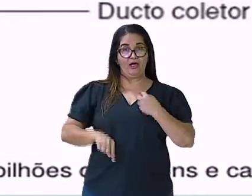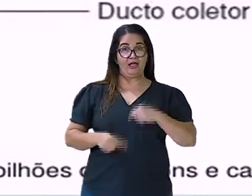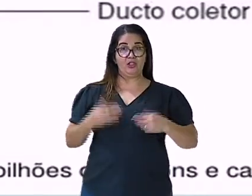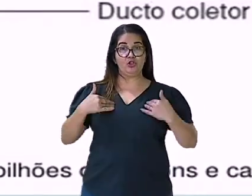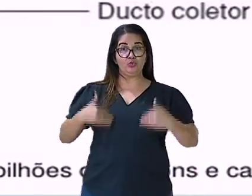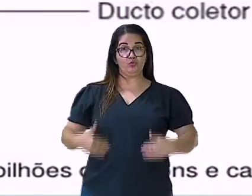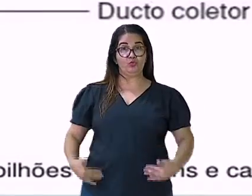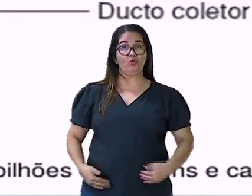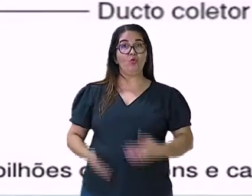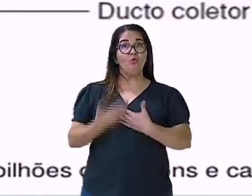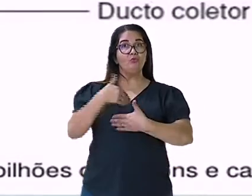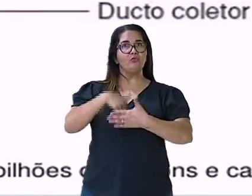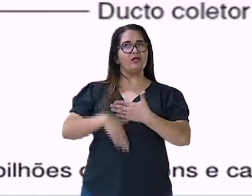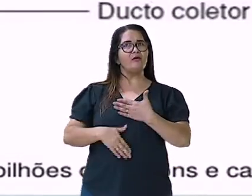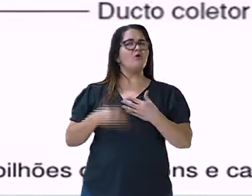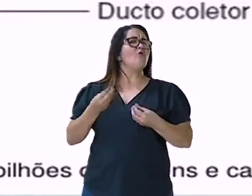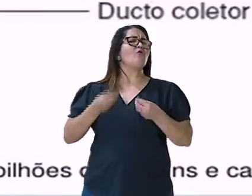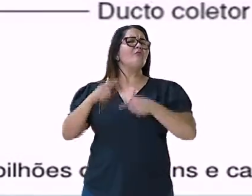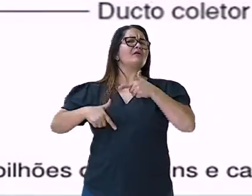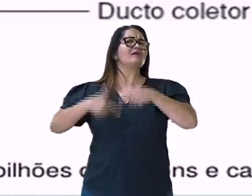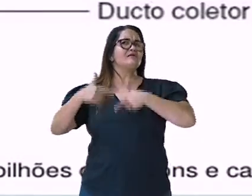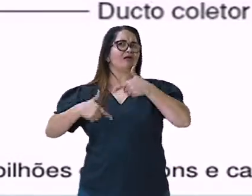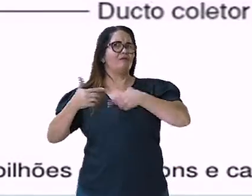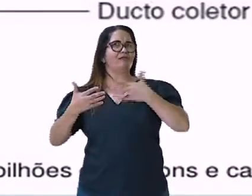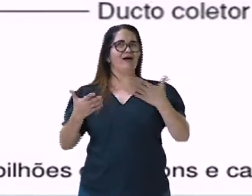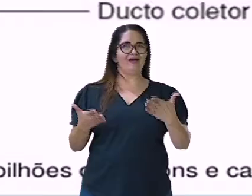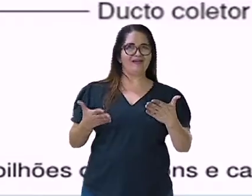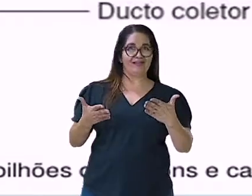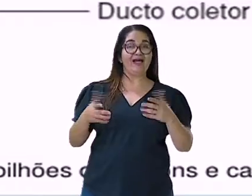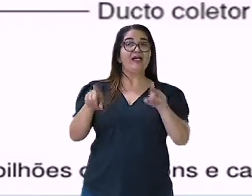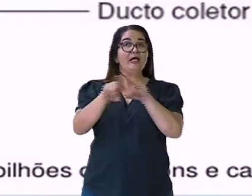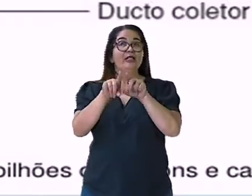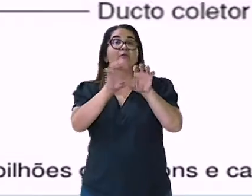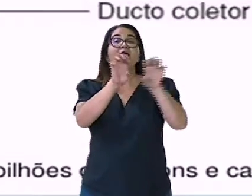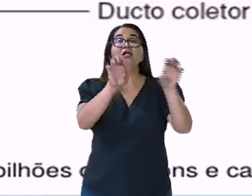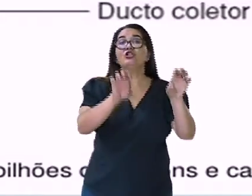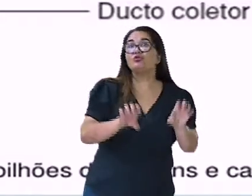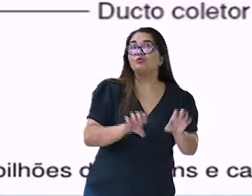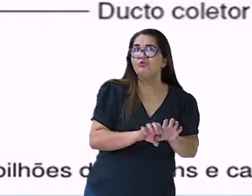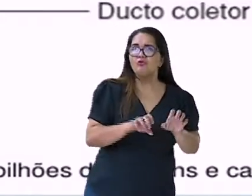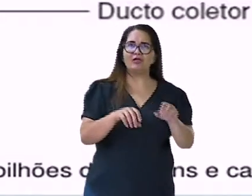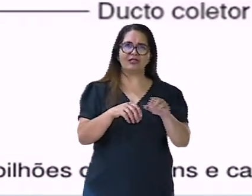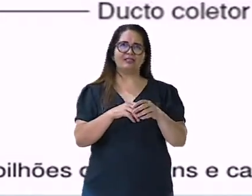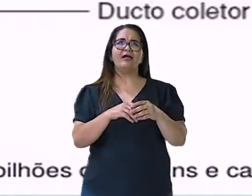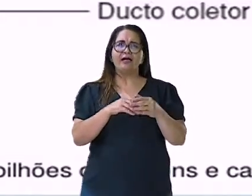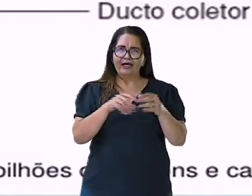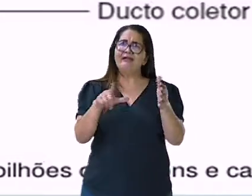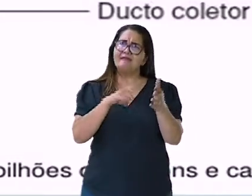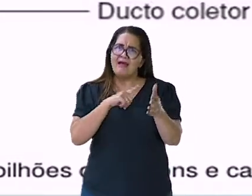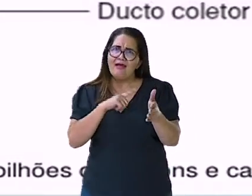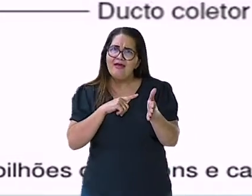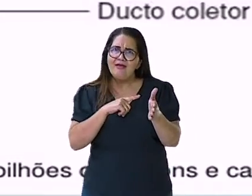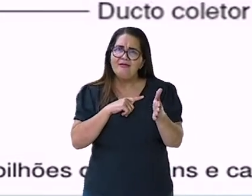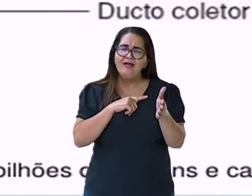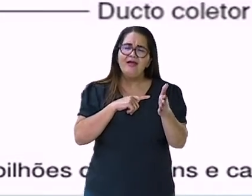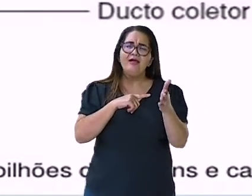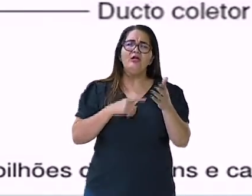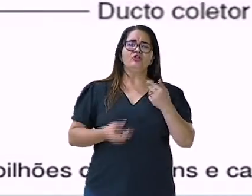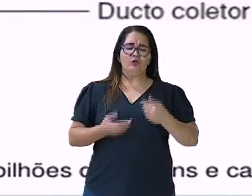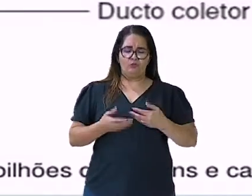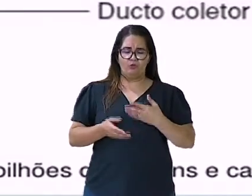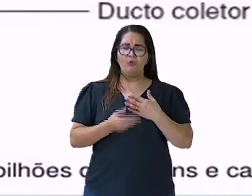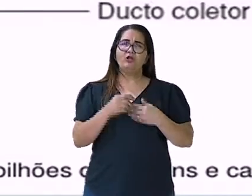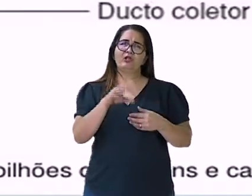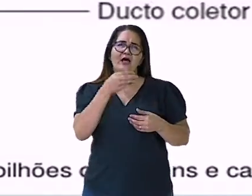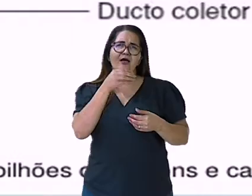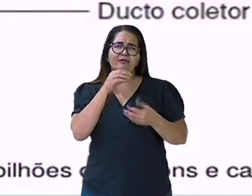Que são composição, que são estruturas que fazem com que todo esse processo de filtragem, de